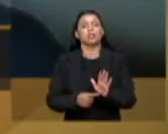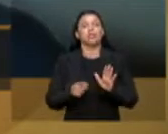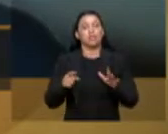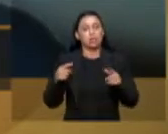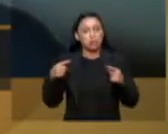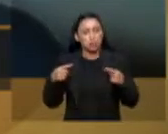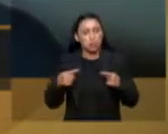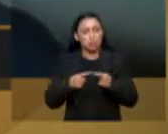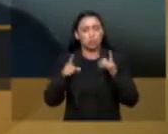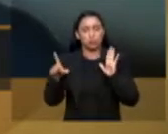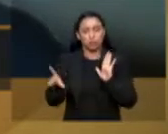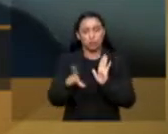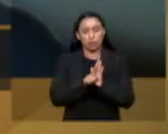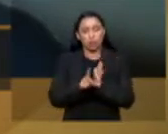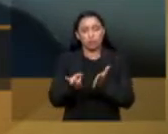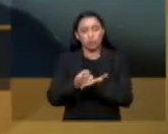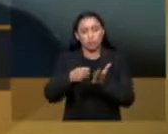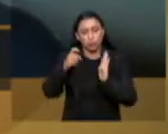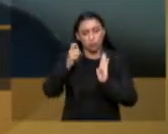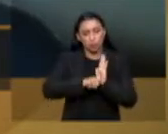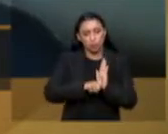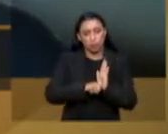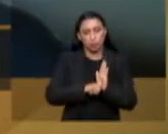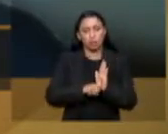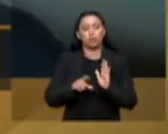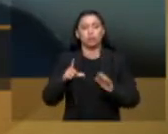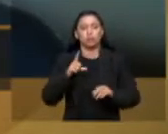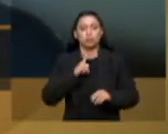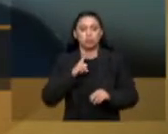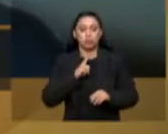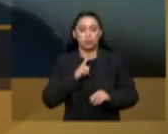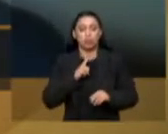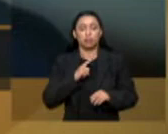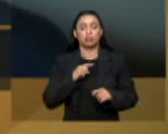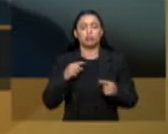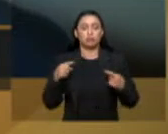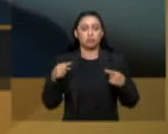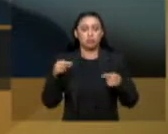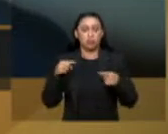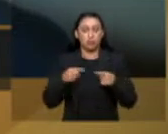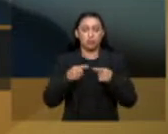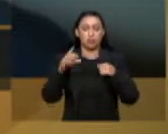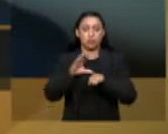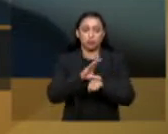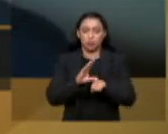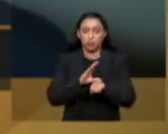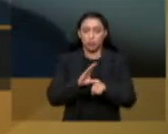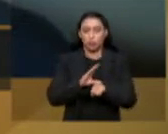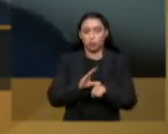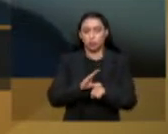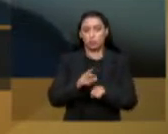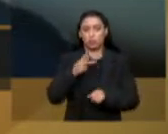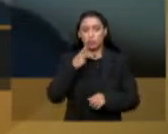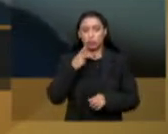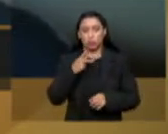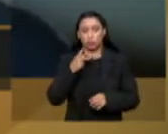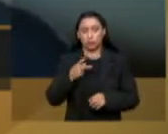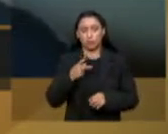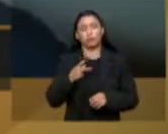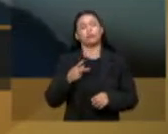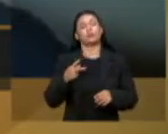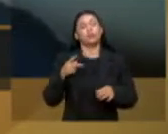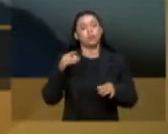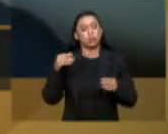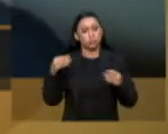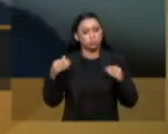por ofensa aos artigos 151 e parágrafo 6º e 153, parágrafo 1º da